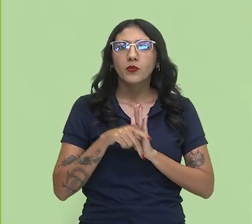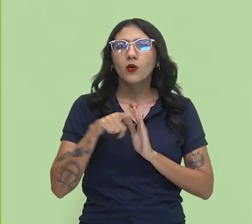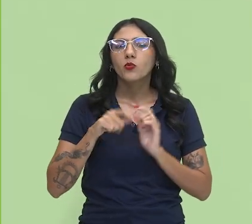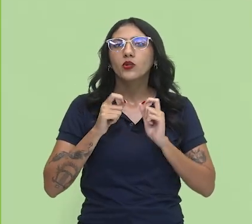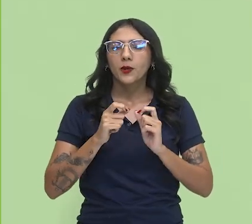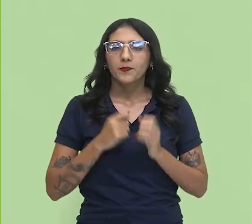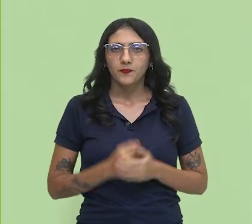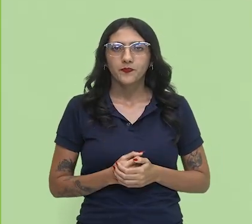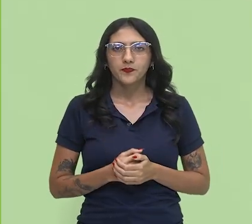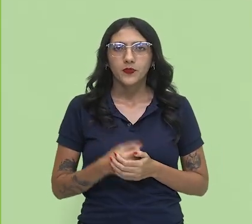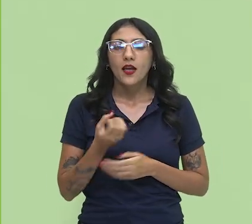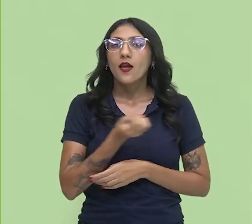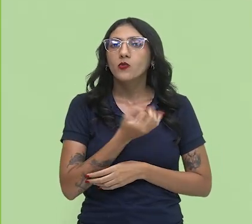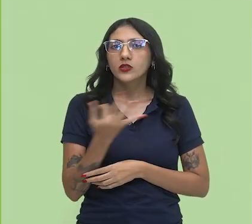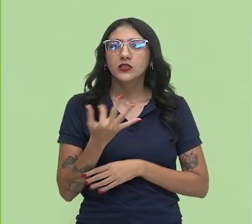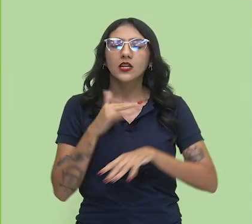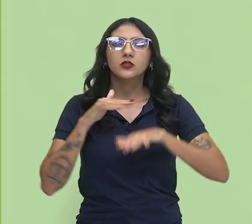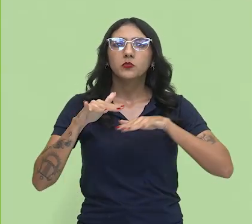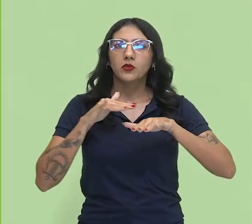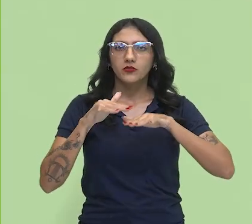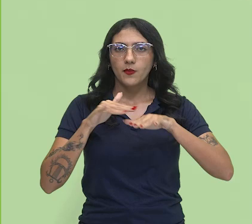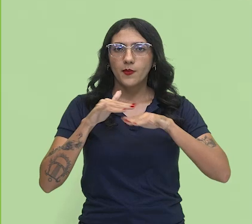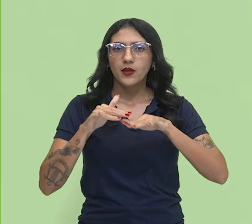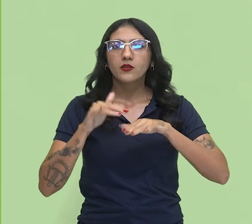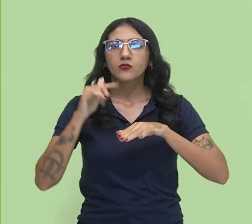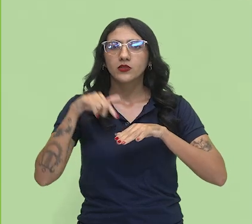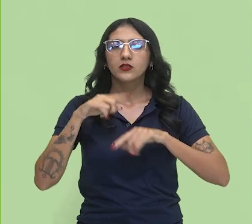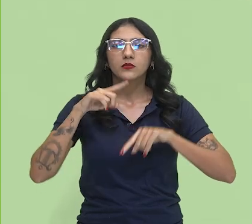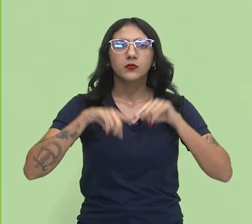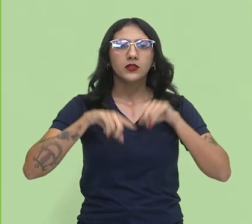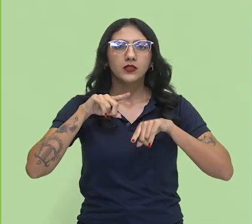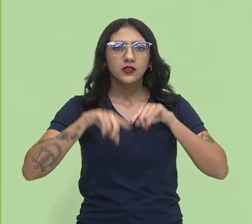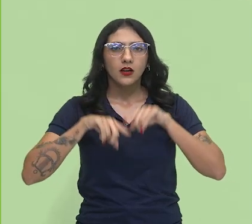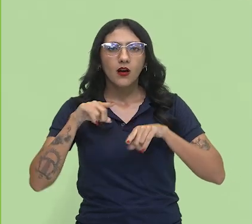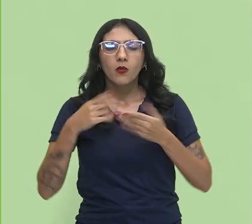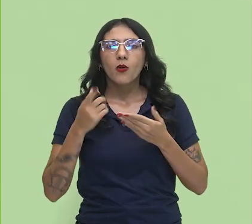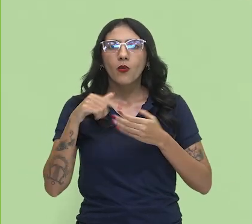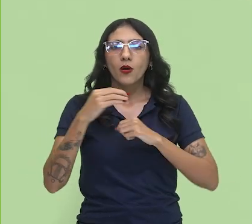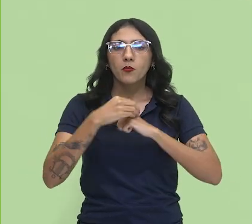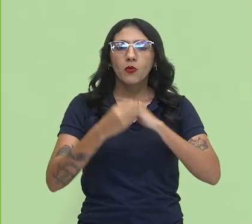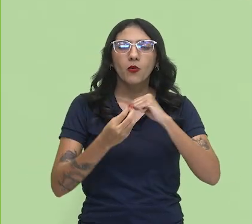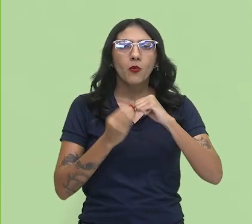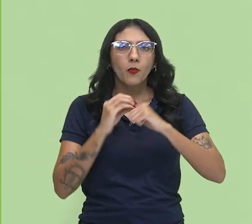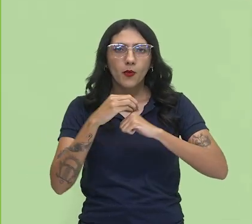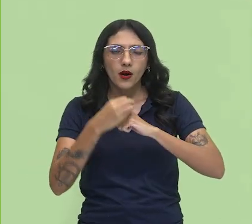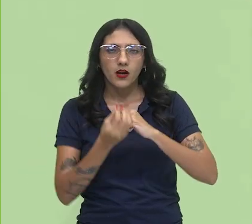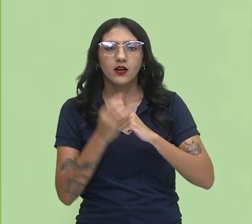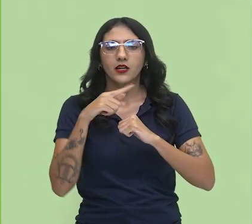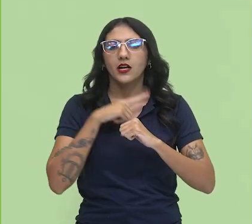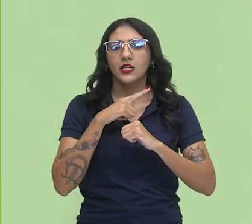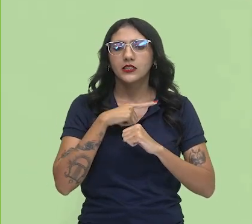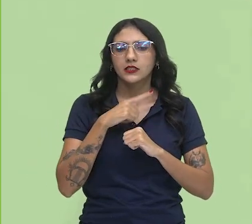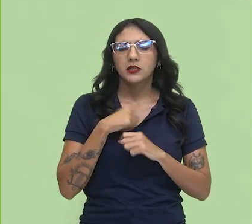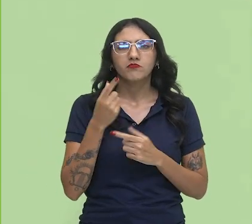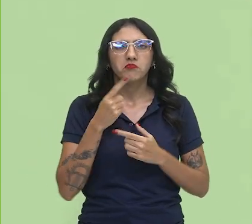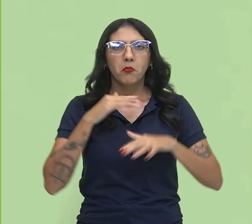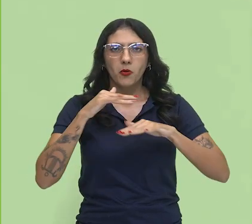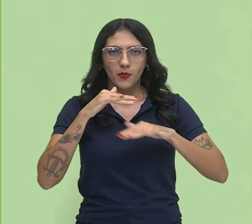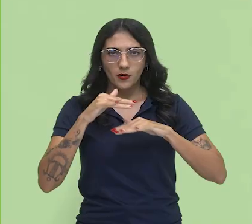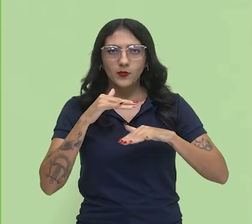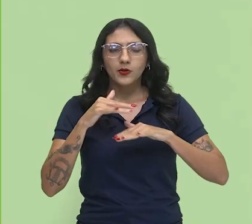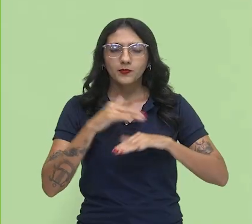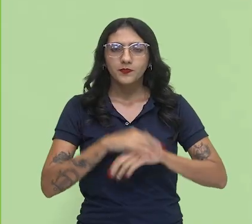a agitação das moléculas de um corpo. É o nível de agitação, o grau de agitação das moléculas de um